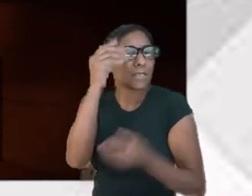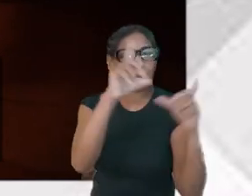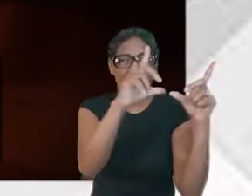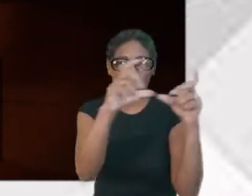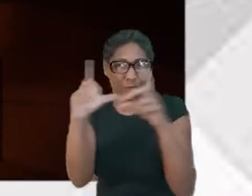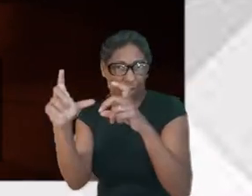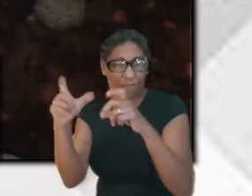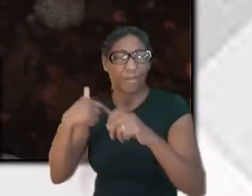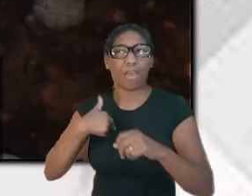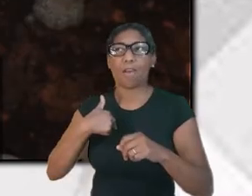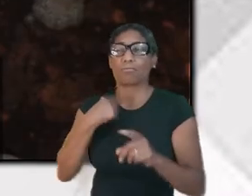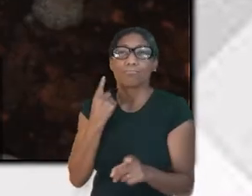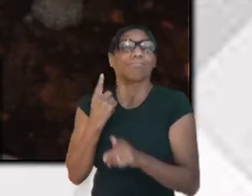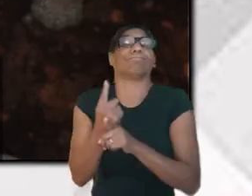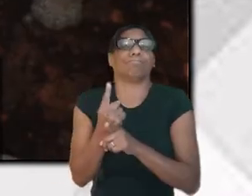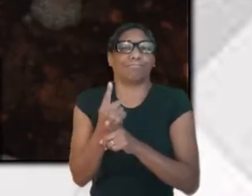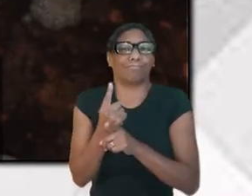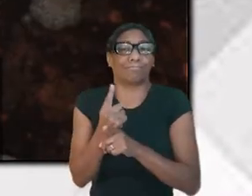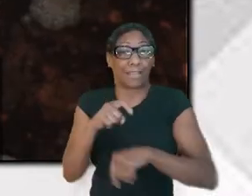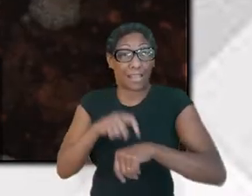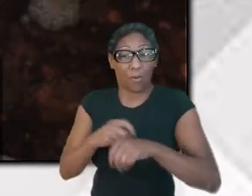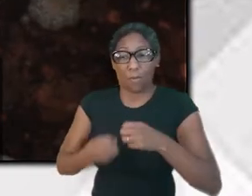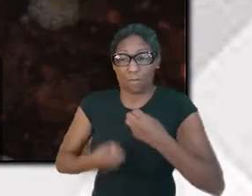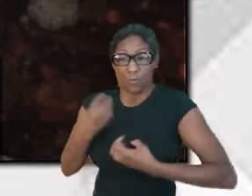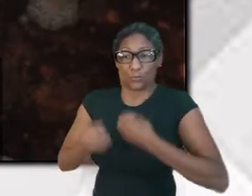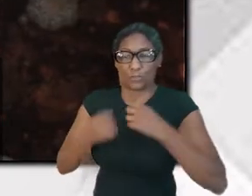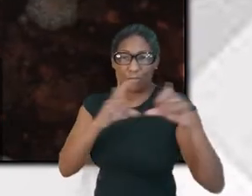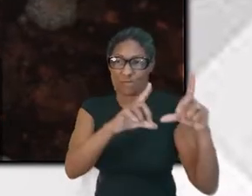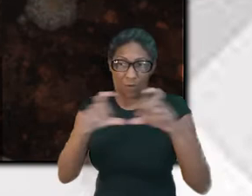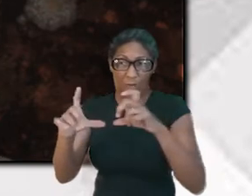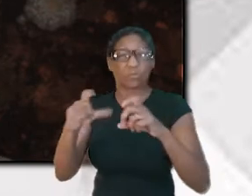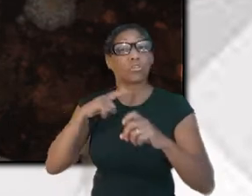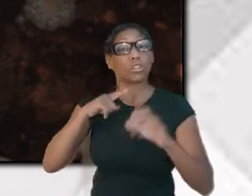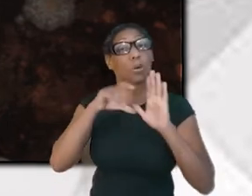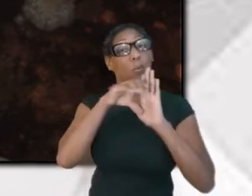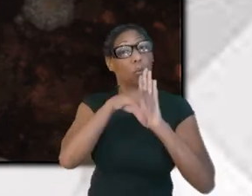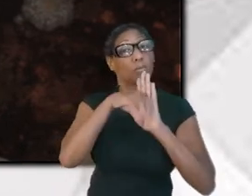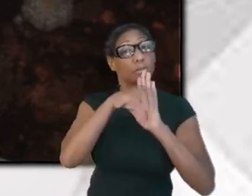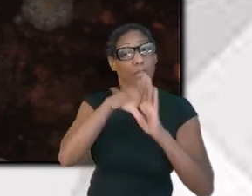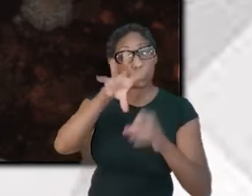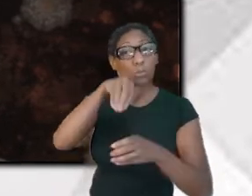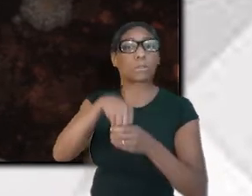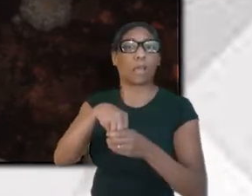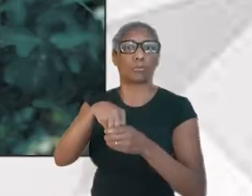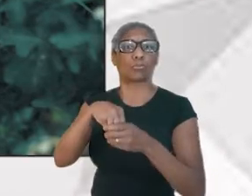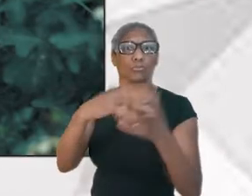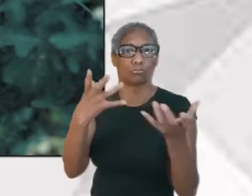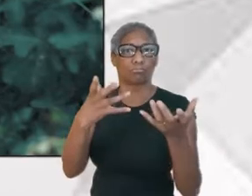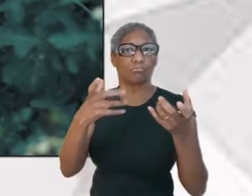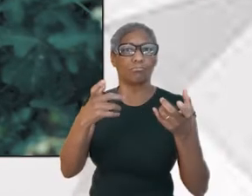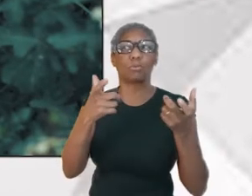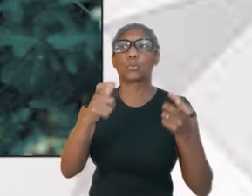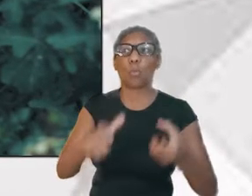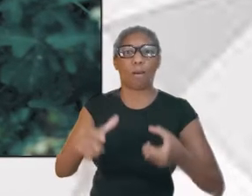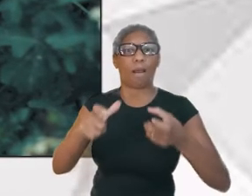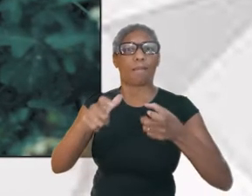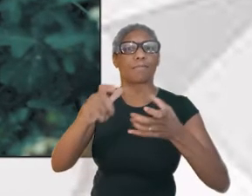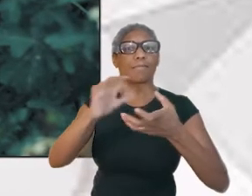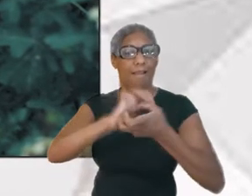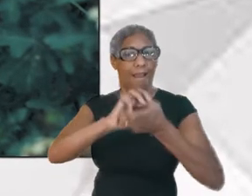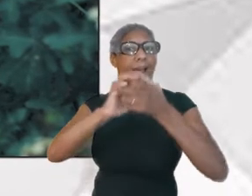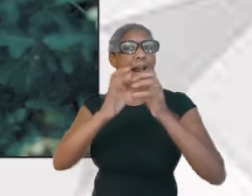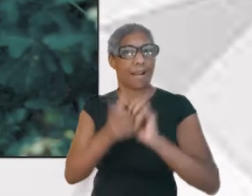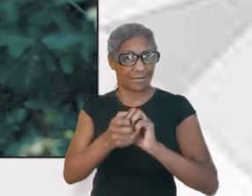estava produzindo, então, naquele momento, tinha um conceito dentro do universo das artes visuais que se